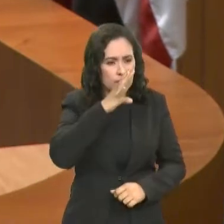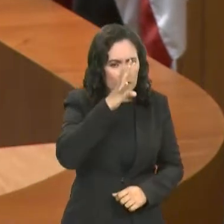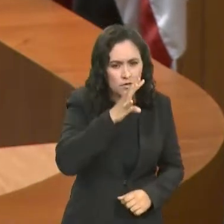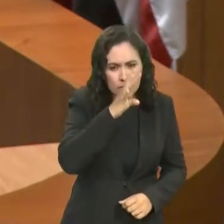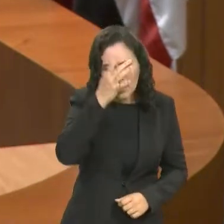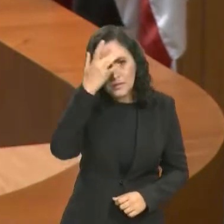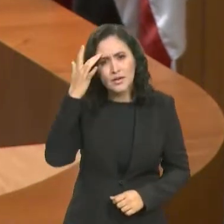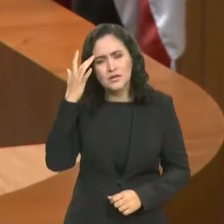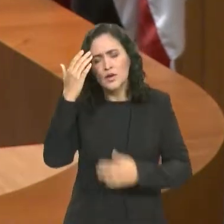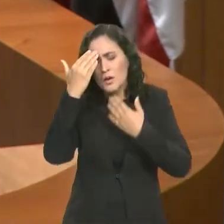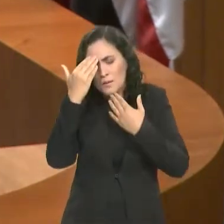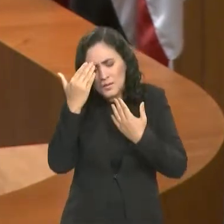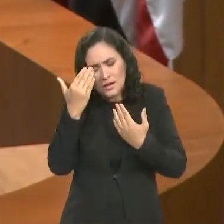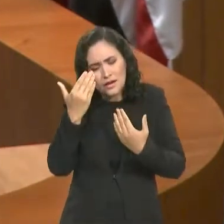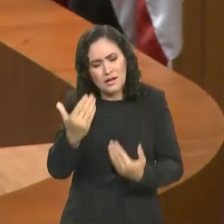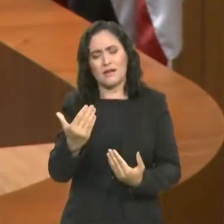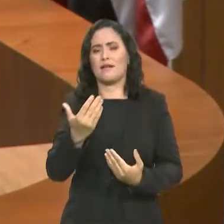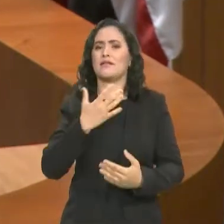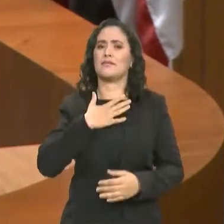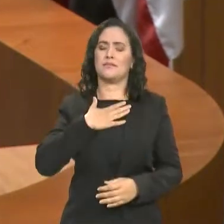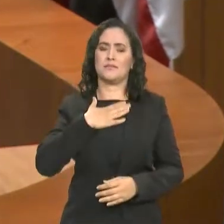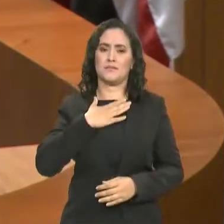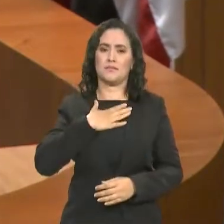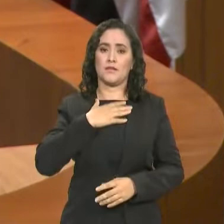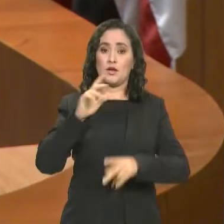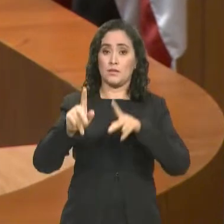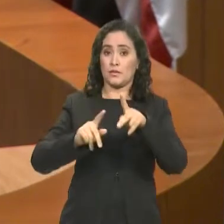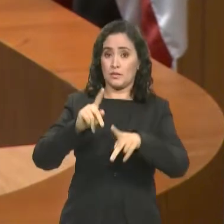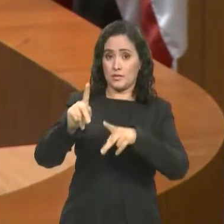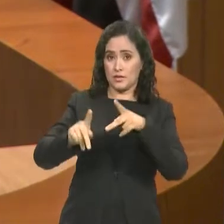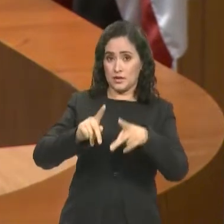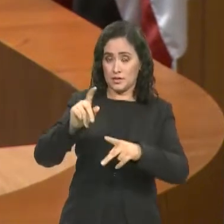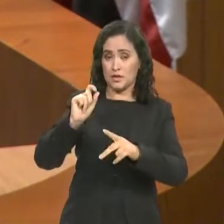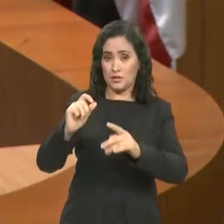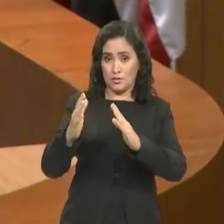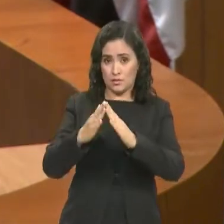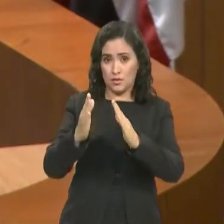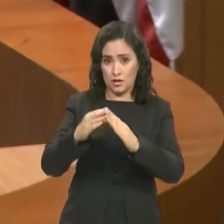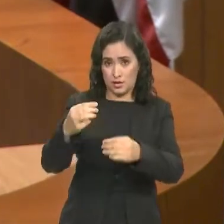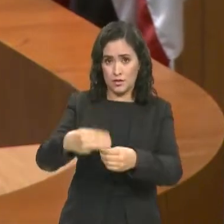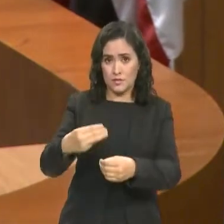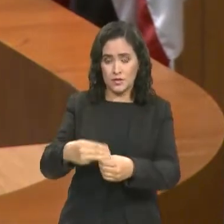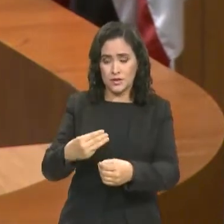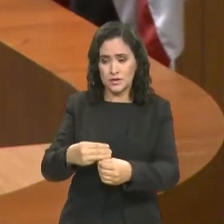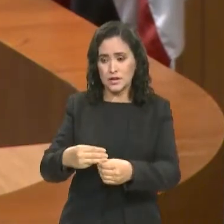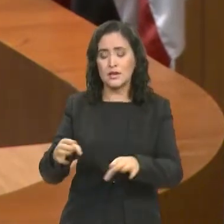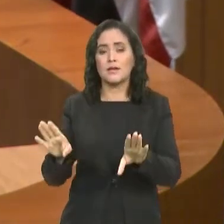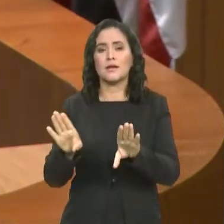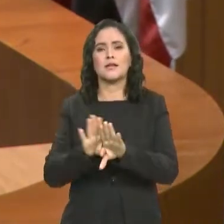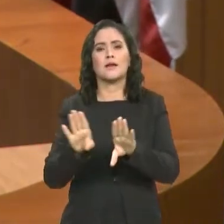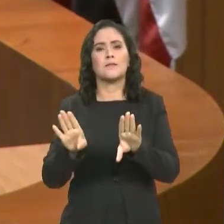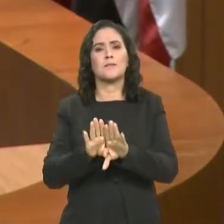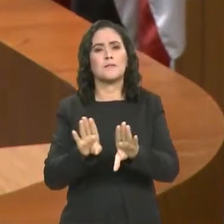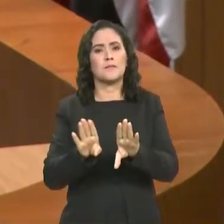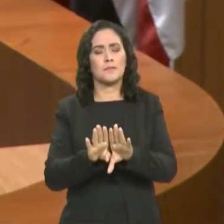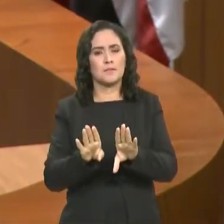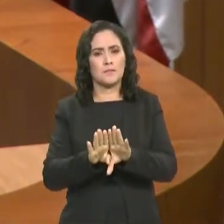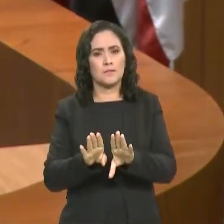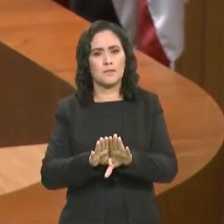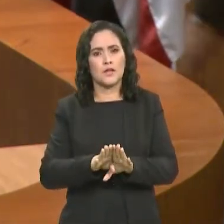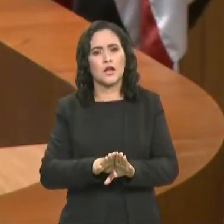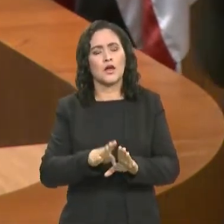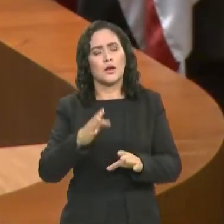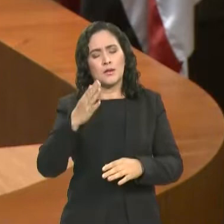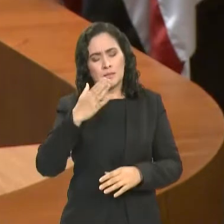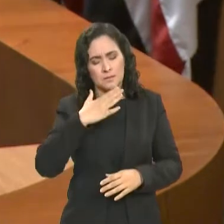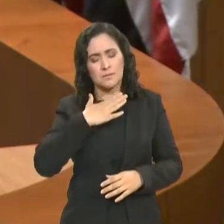de gratidão mútuo, não só do cidadão e da cidadã que reside no município, mas também do meu, pela forma carinhosa